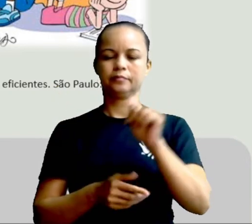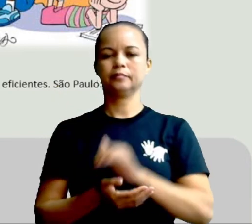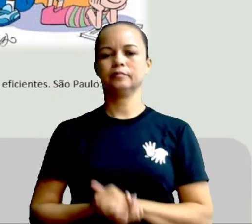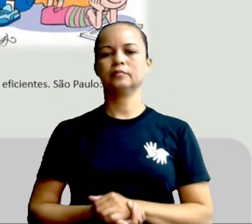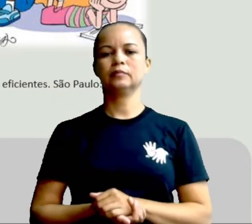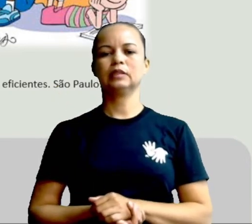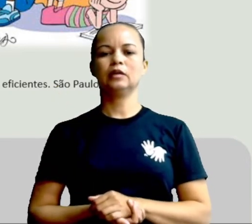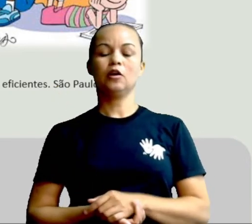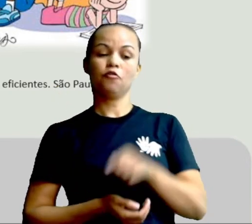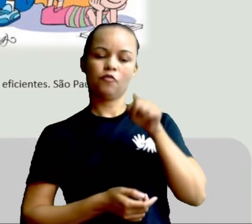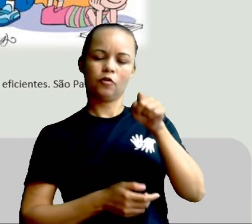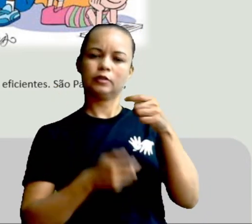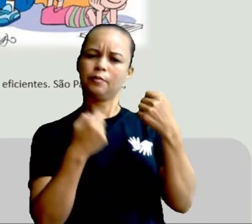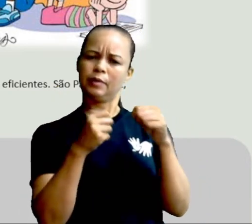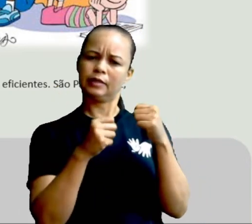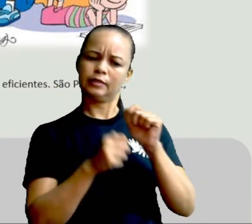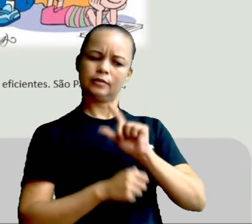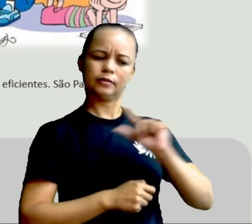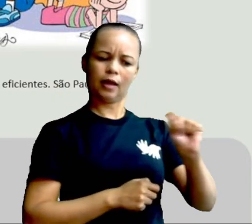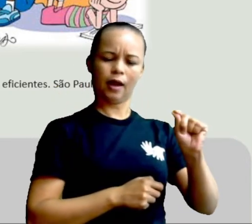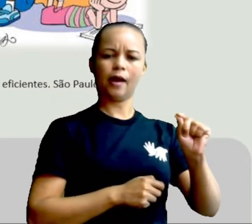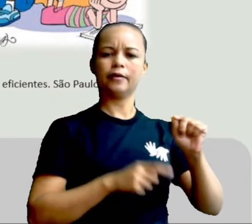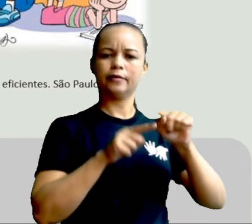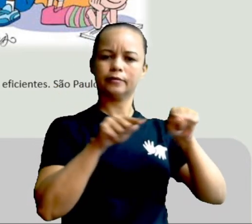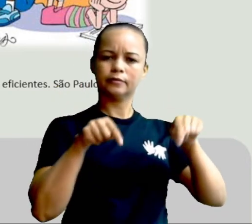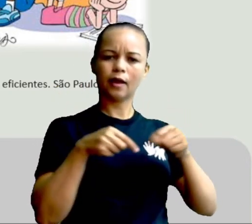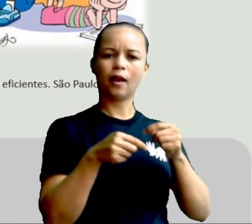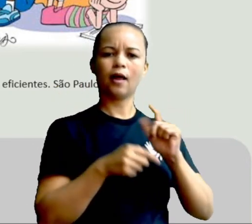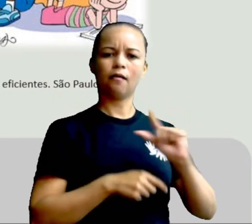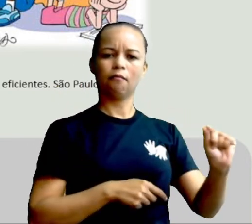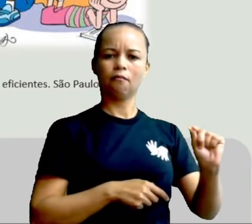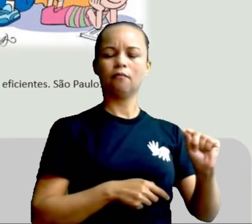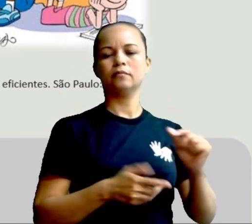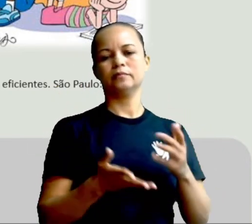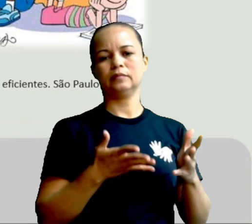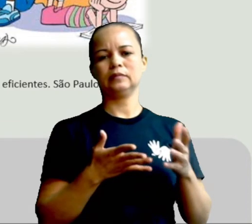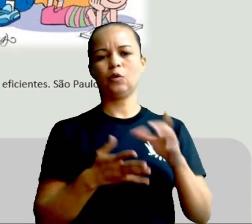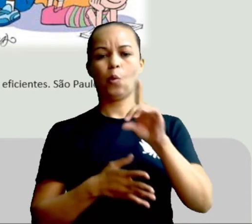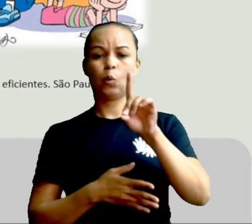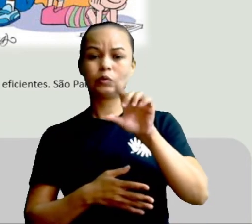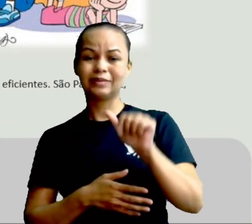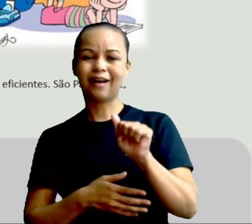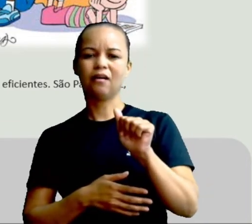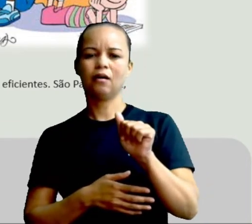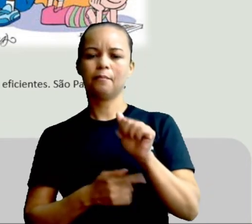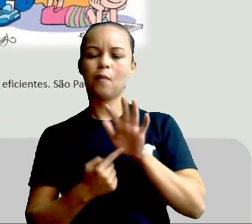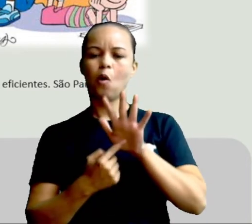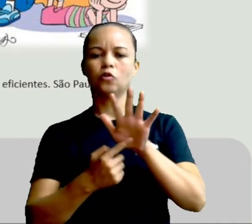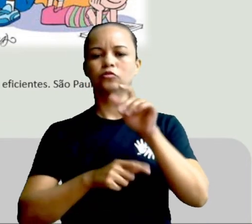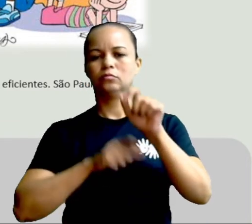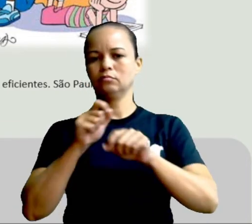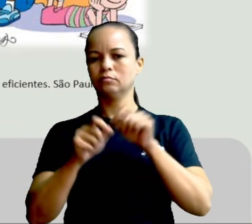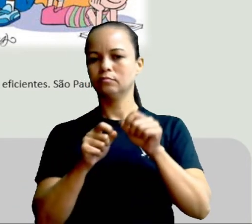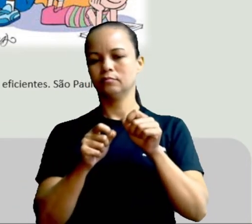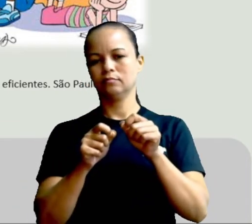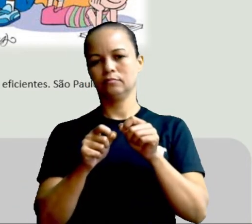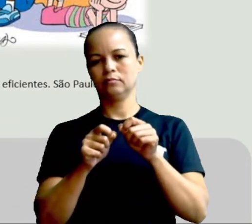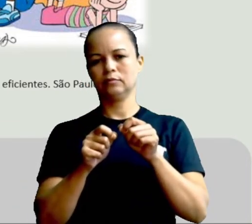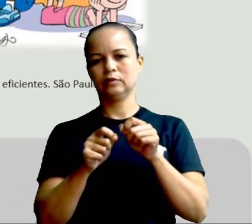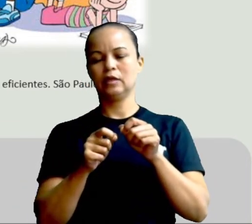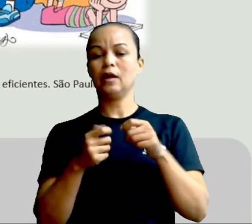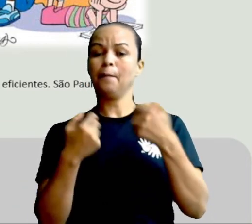A. Você precisa sair da sala. Então, esse da está indicando o que aí, quando ele diz você